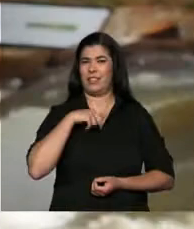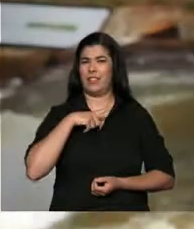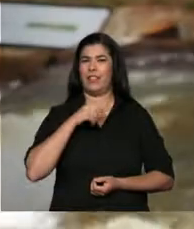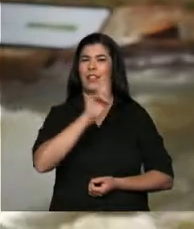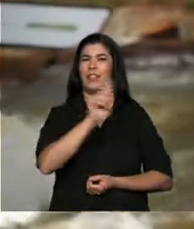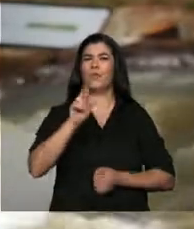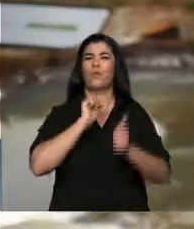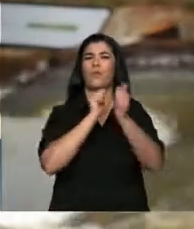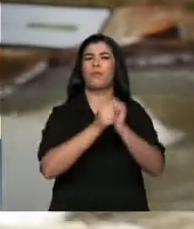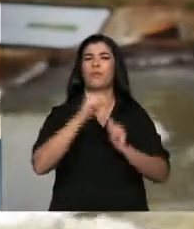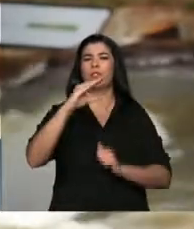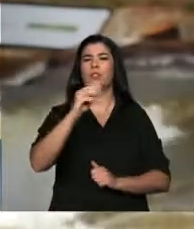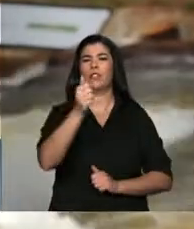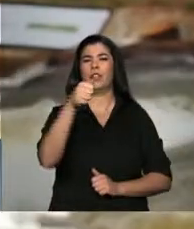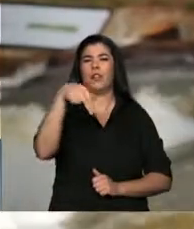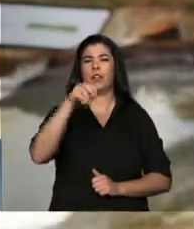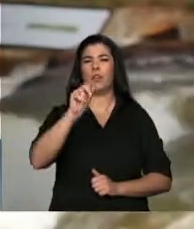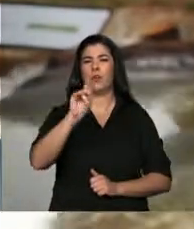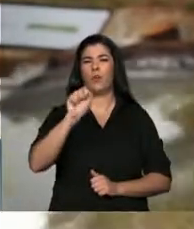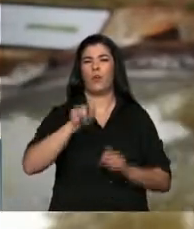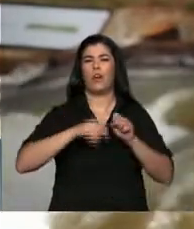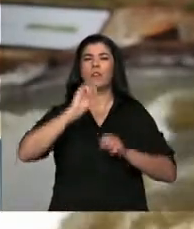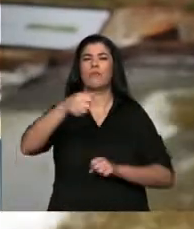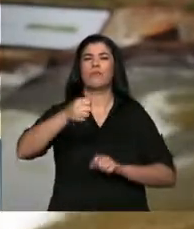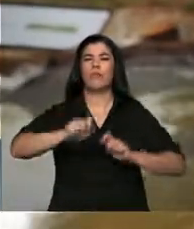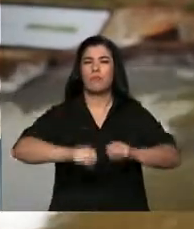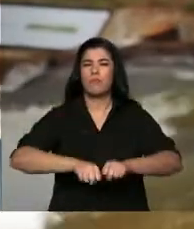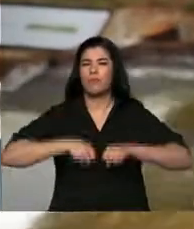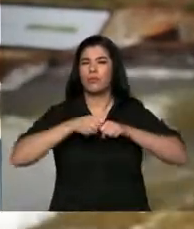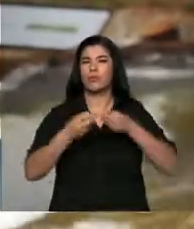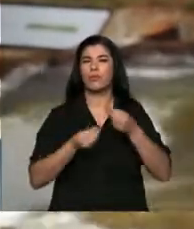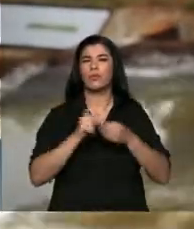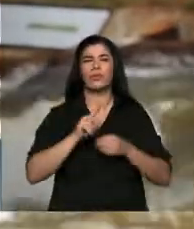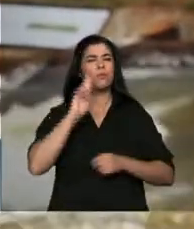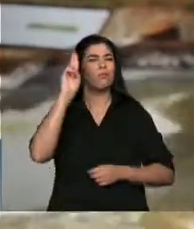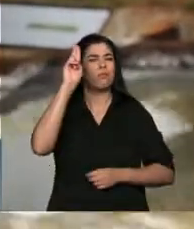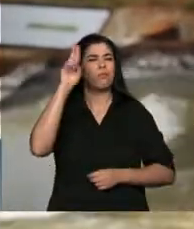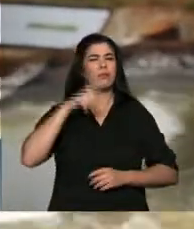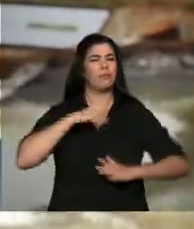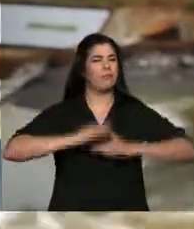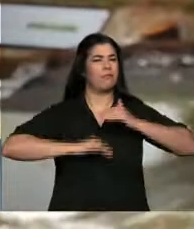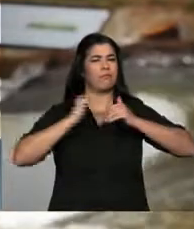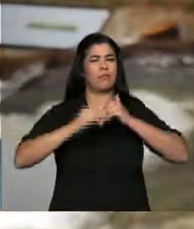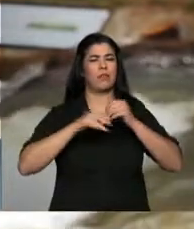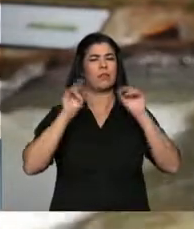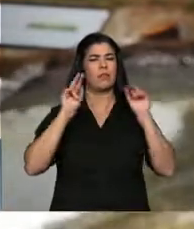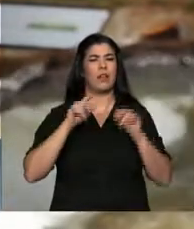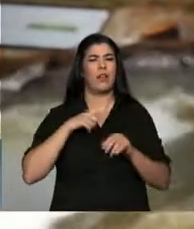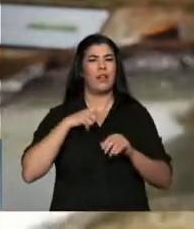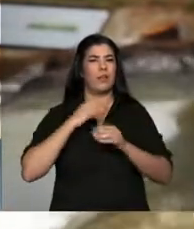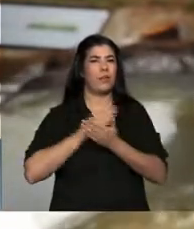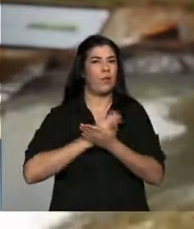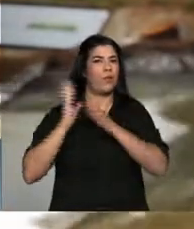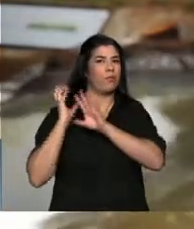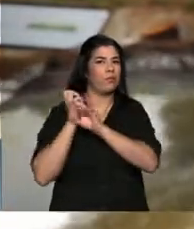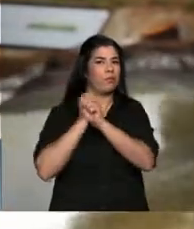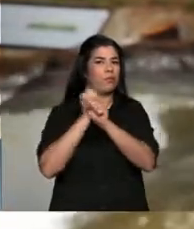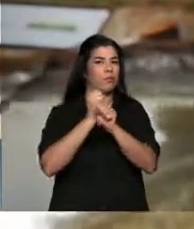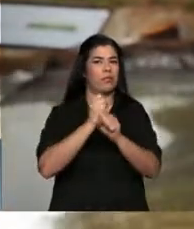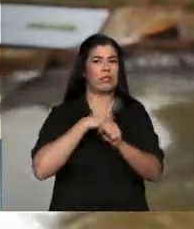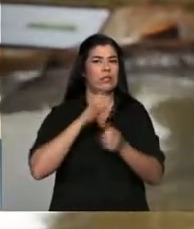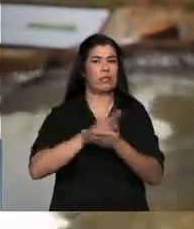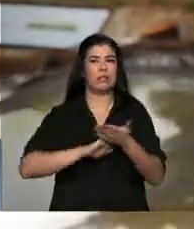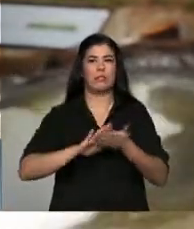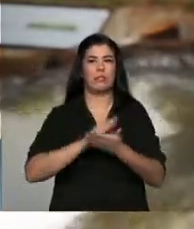com certeza, eu não tenho palavras para dizer como ela tem se desenvolvido nesse tempo. Quando eu entrei, a gente não tinha